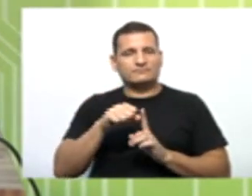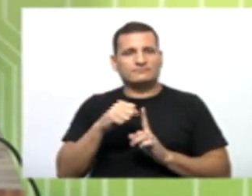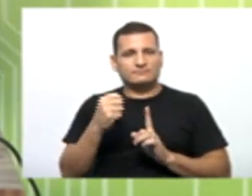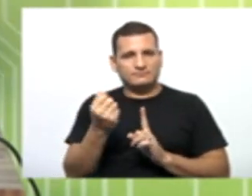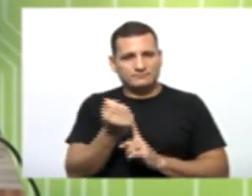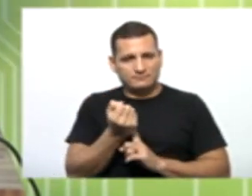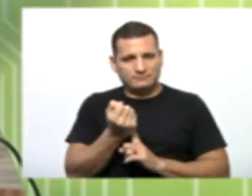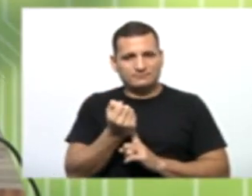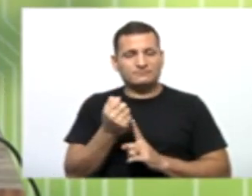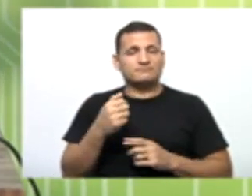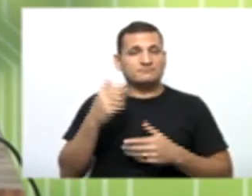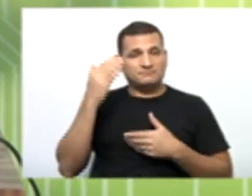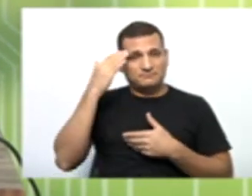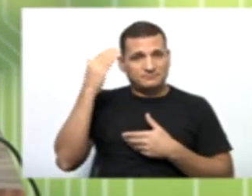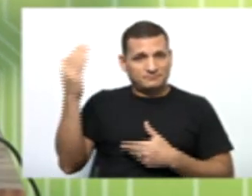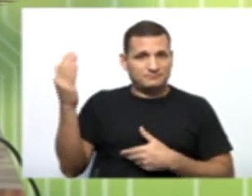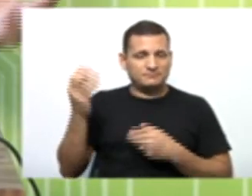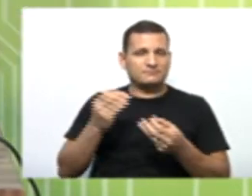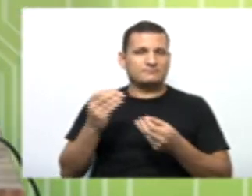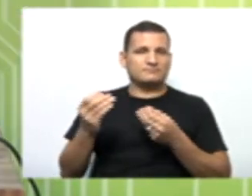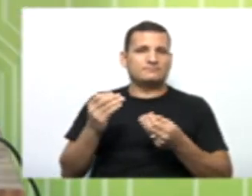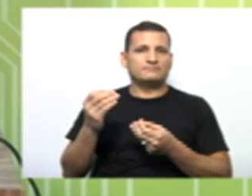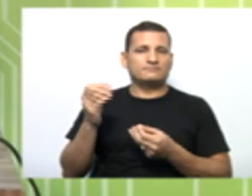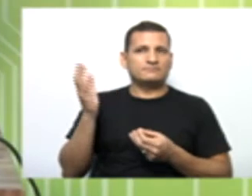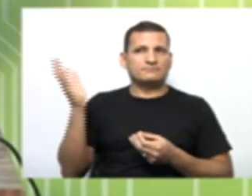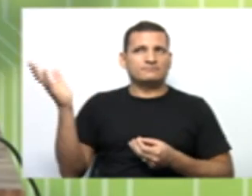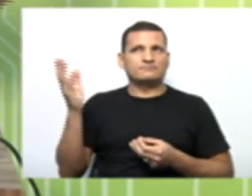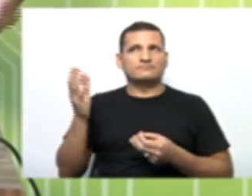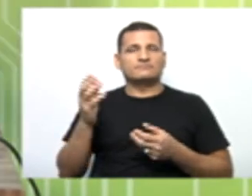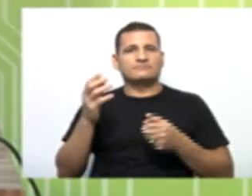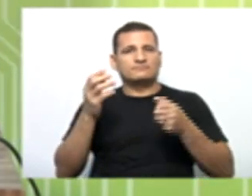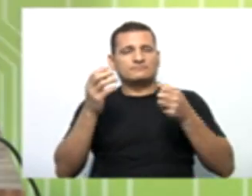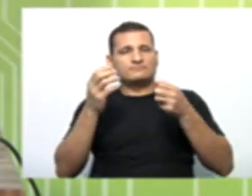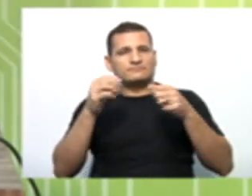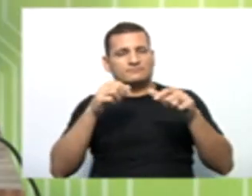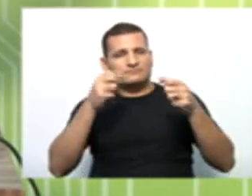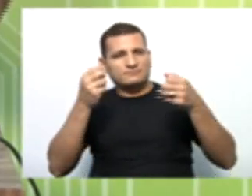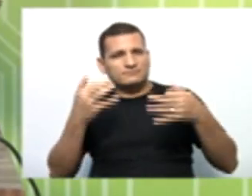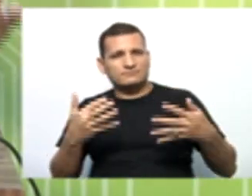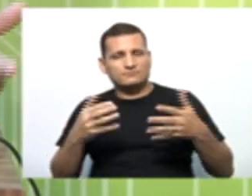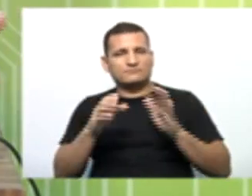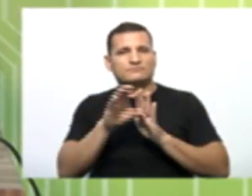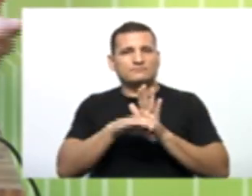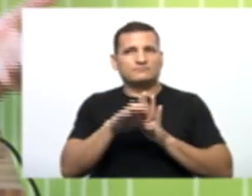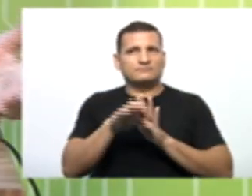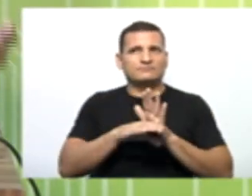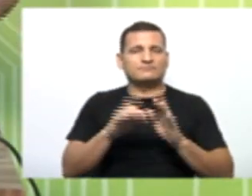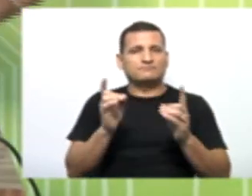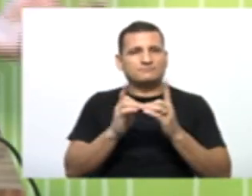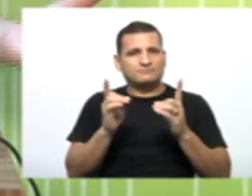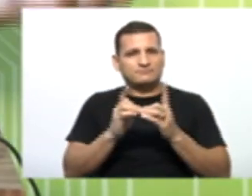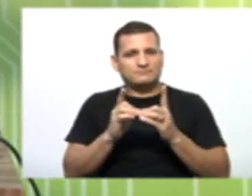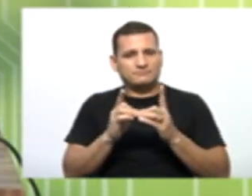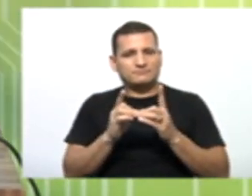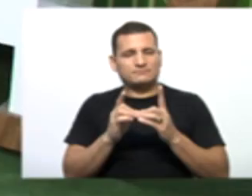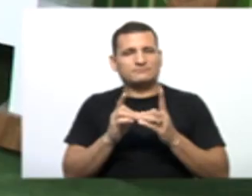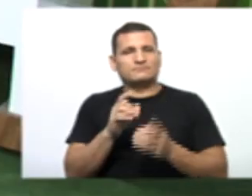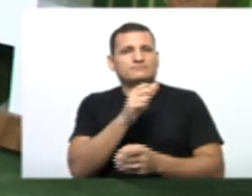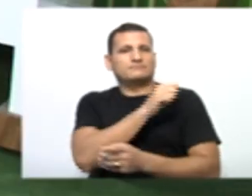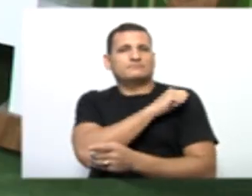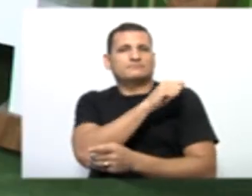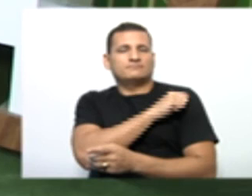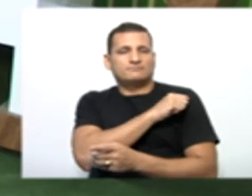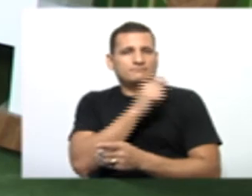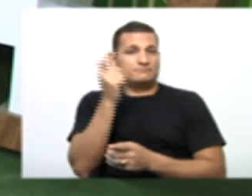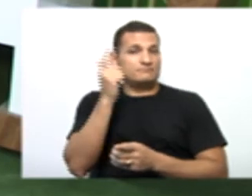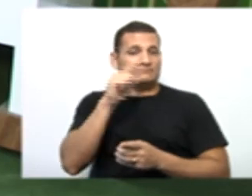então eu o agradeço pela forma como o senhor trabalhou esses conceitos de uma forma muito didática e muito agradável para que os alunos pudessem